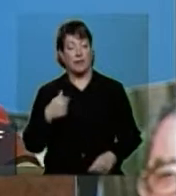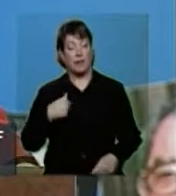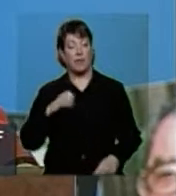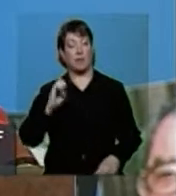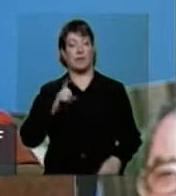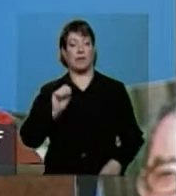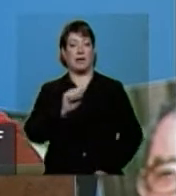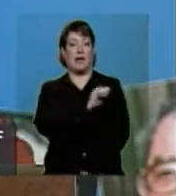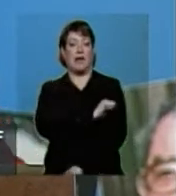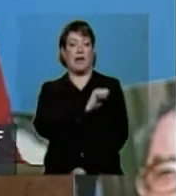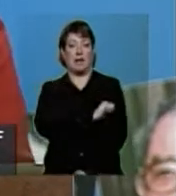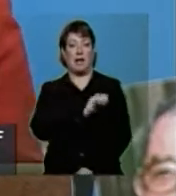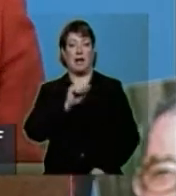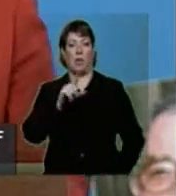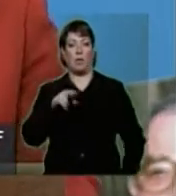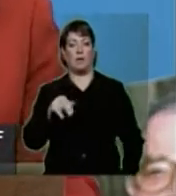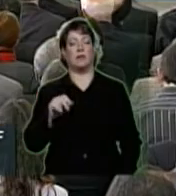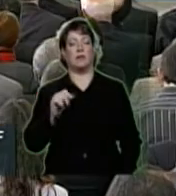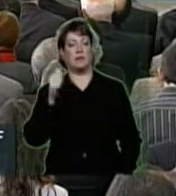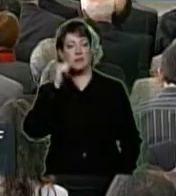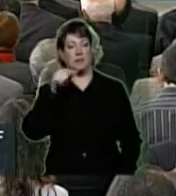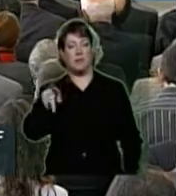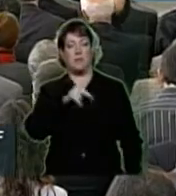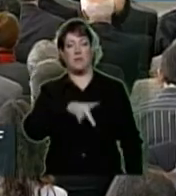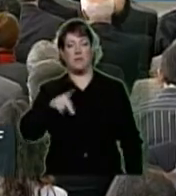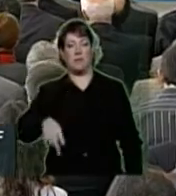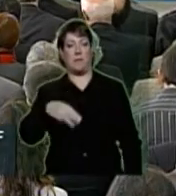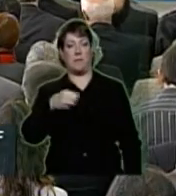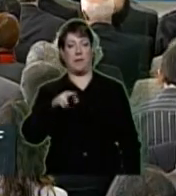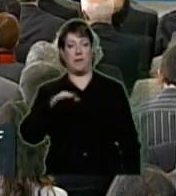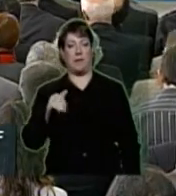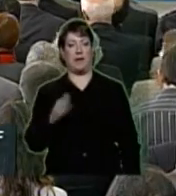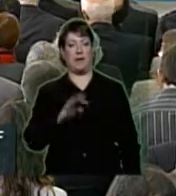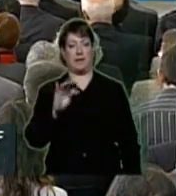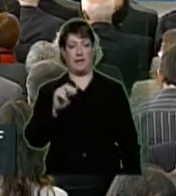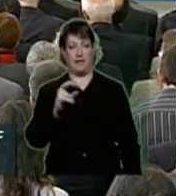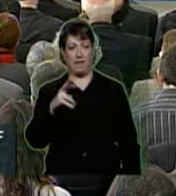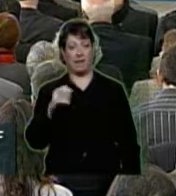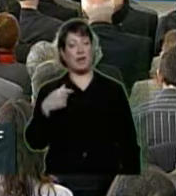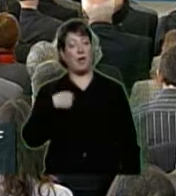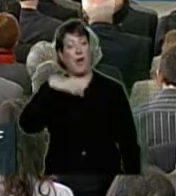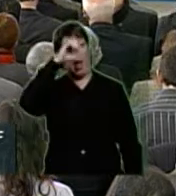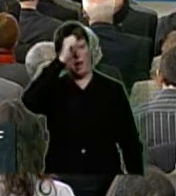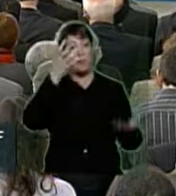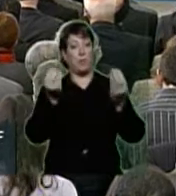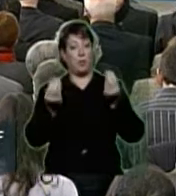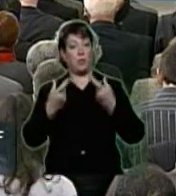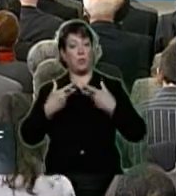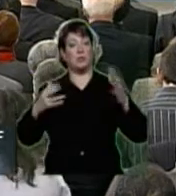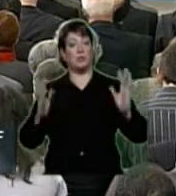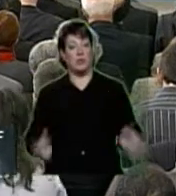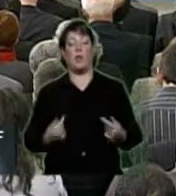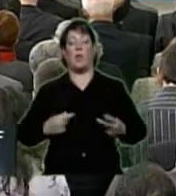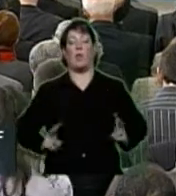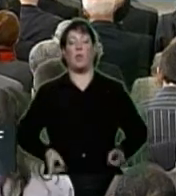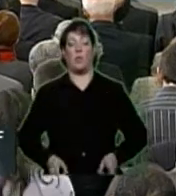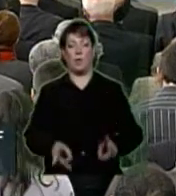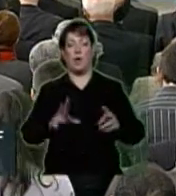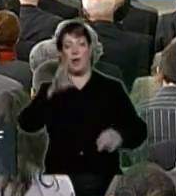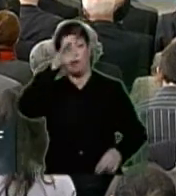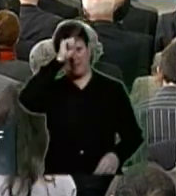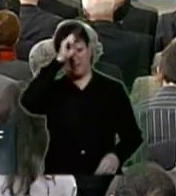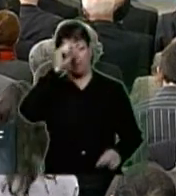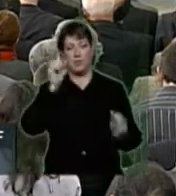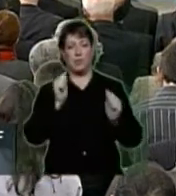da professora Maria da Conceição Tavares, com quem aprendi muito e continuo aprendendo